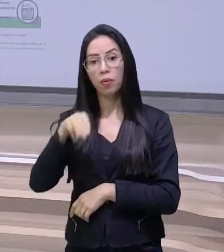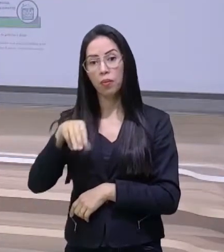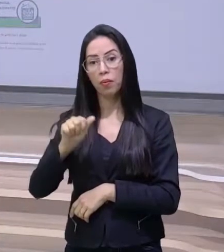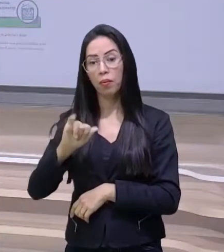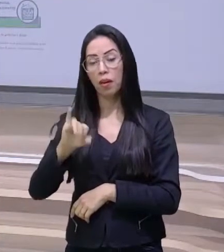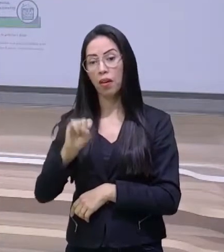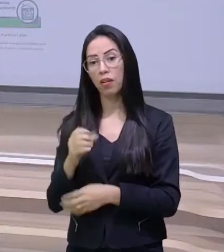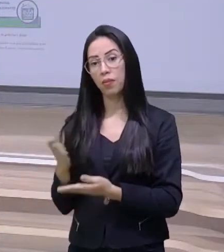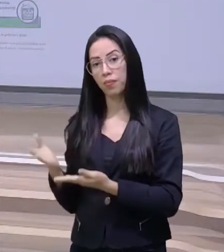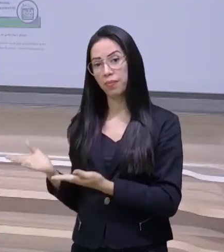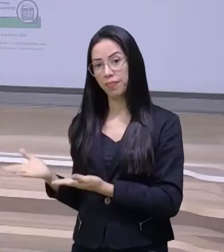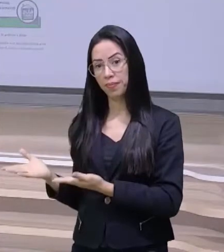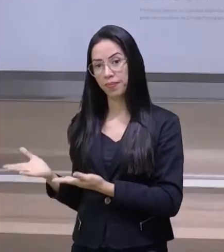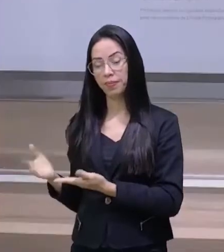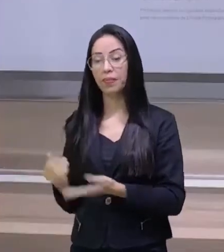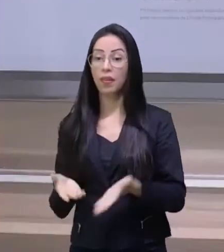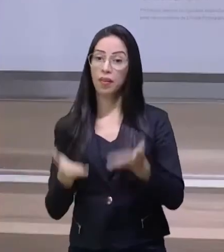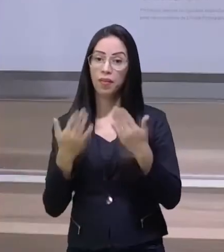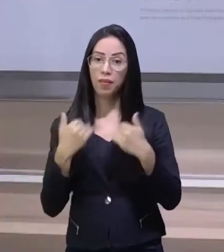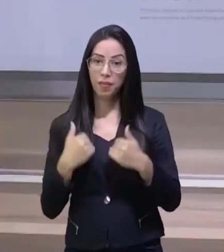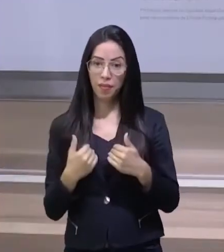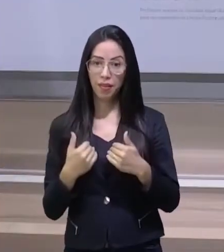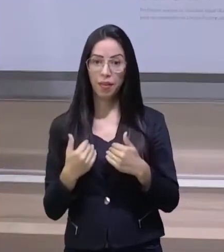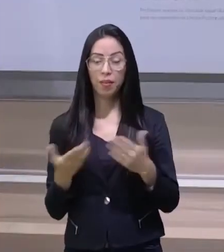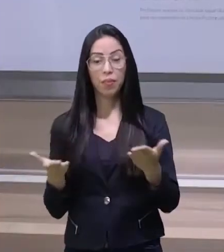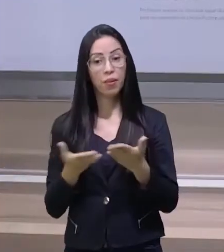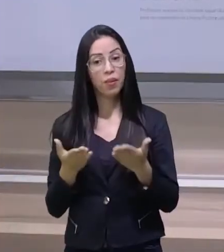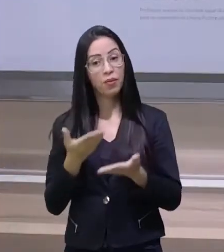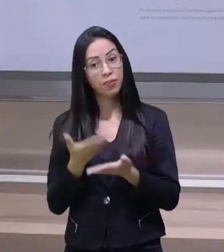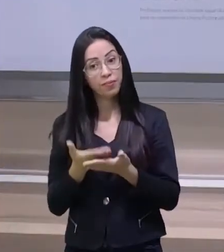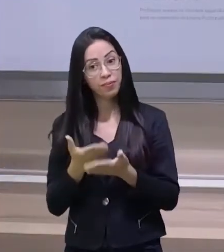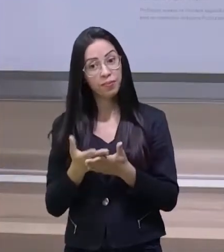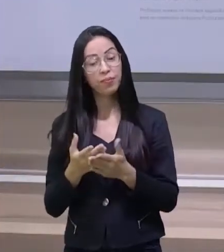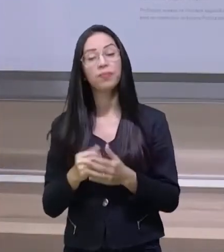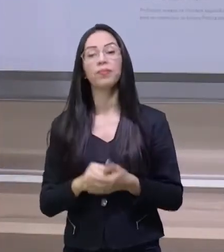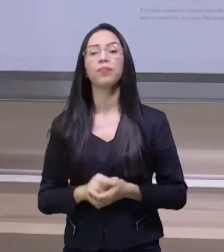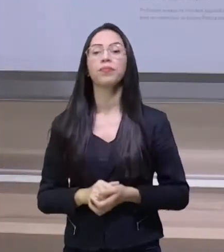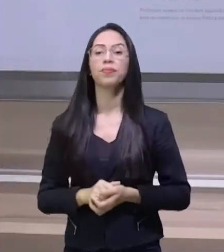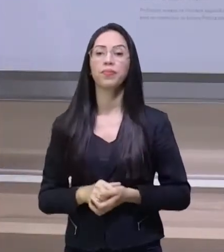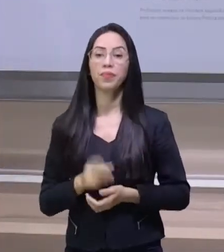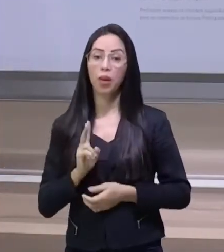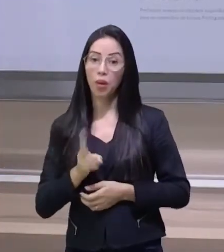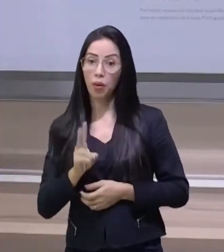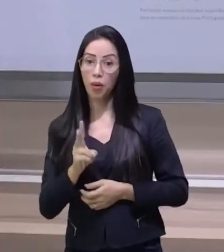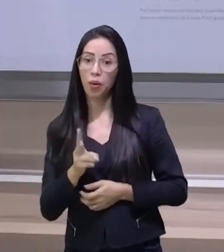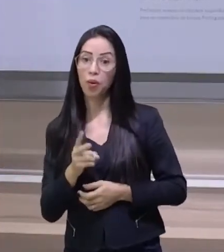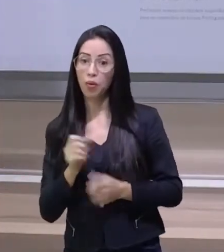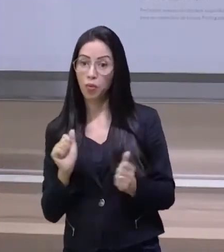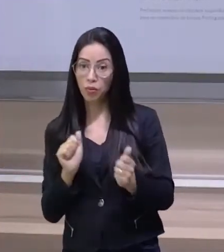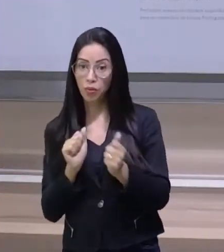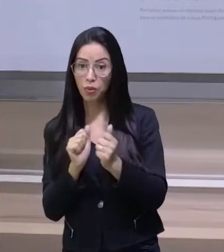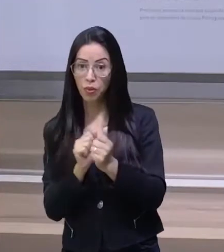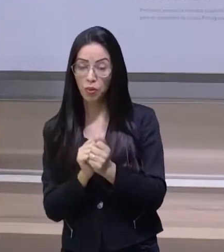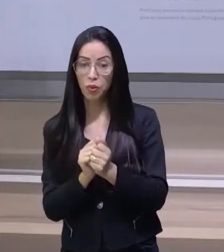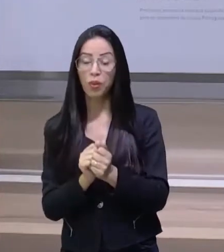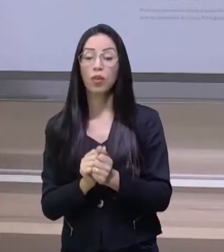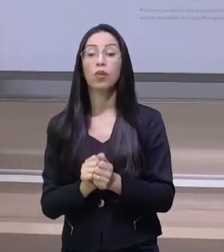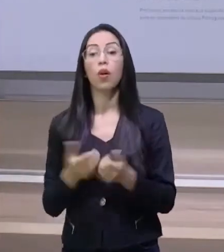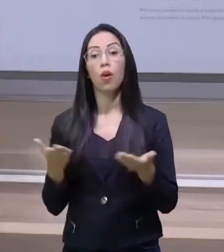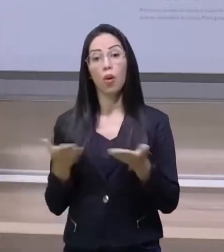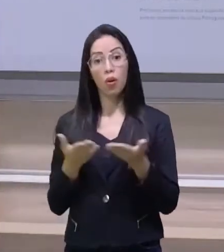www.sabermais.am.gov.br. Vamos ao nosso conteúdo de hoje? Vem comigo, fique ligadinho, não saia daí, hein? Nosso conteúdo de hoje